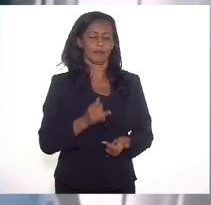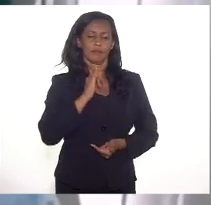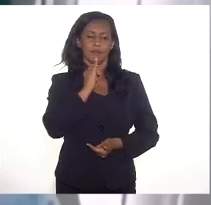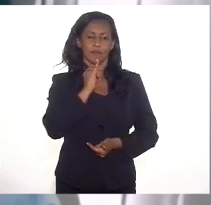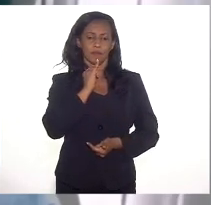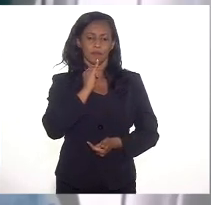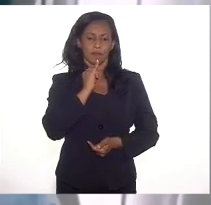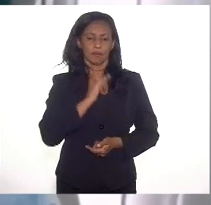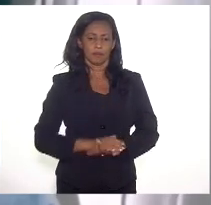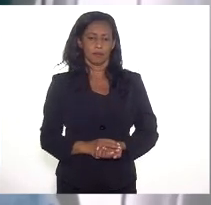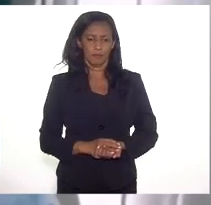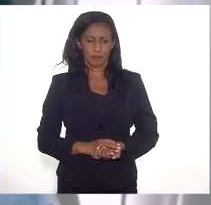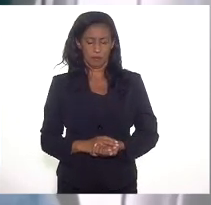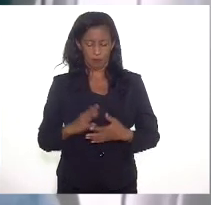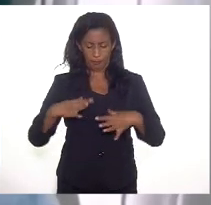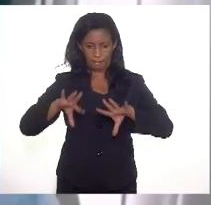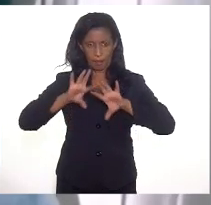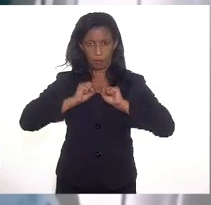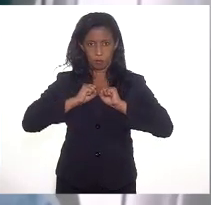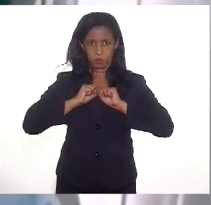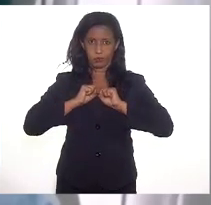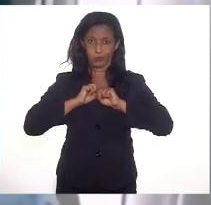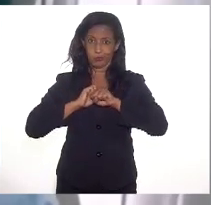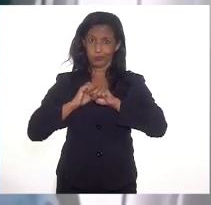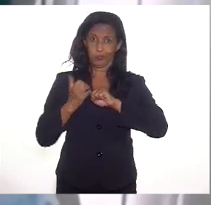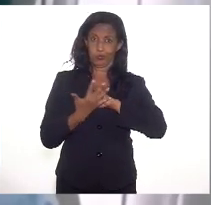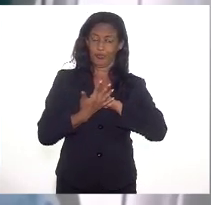Infelizmente, contraiu o Covid,